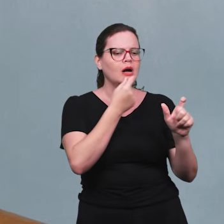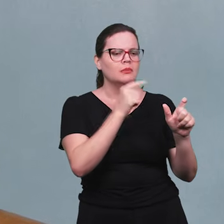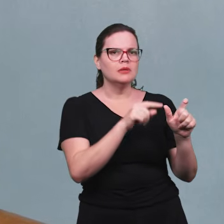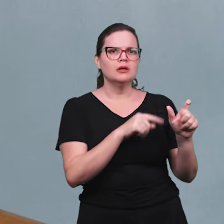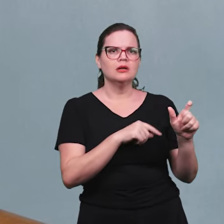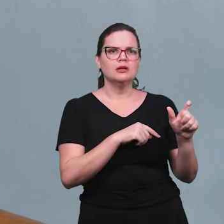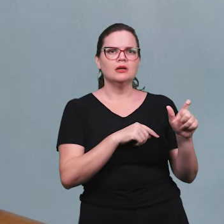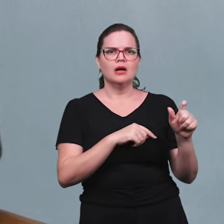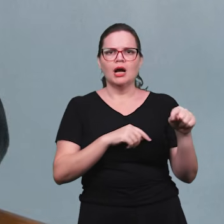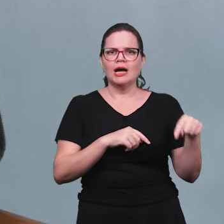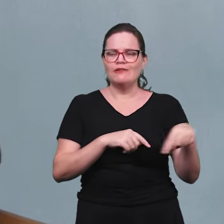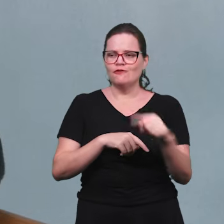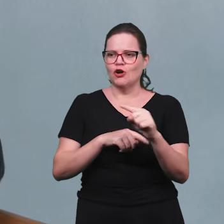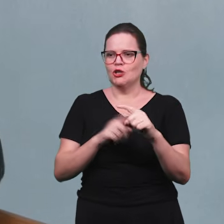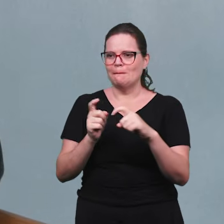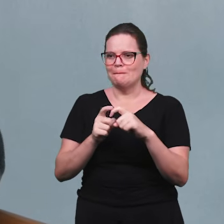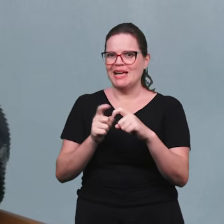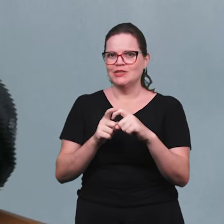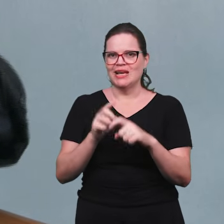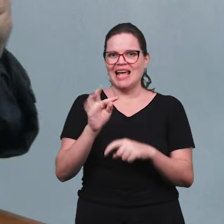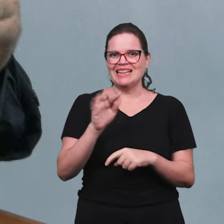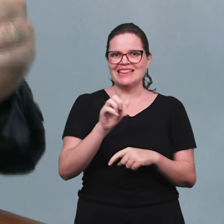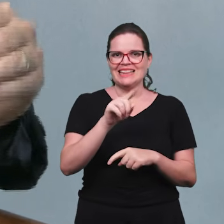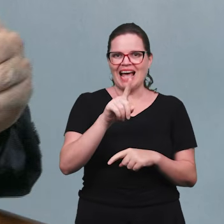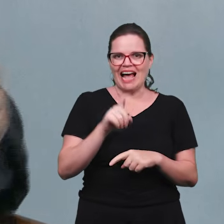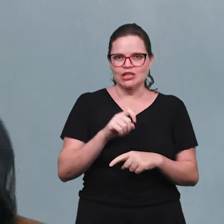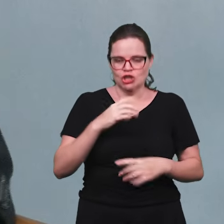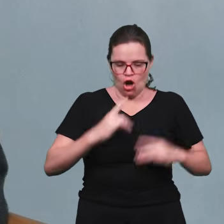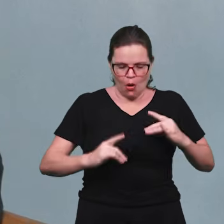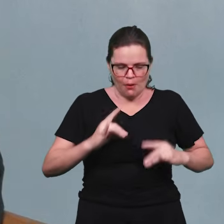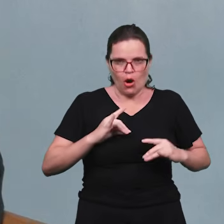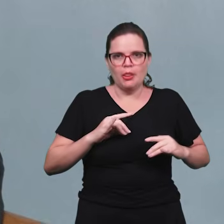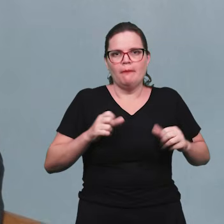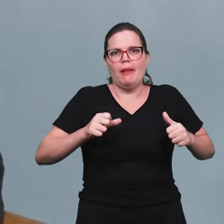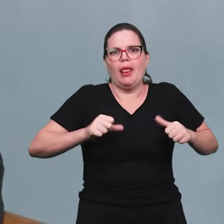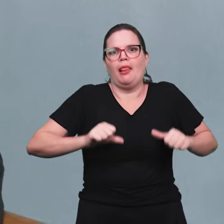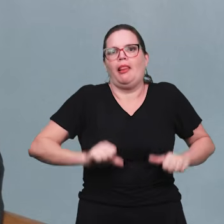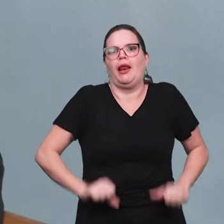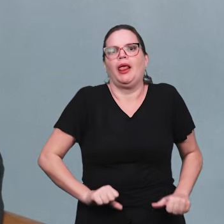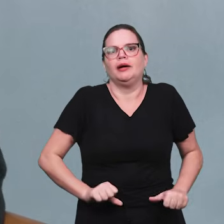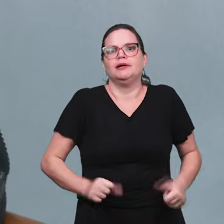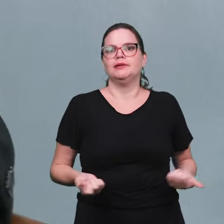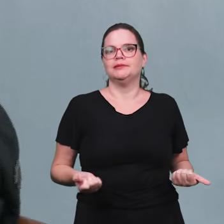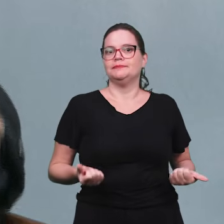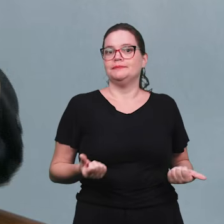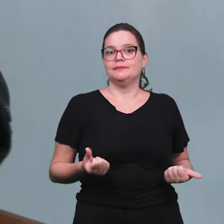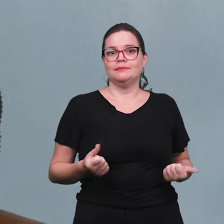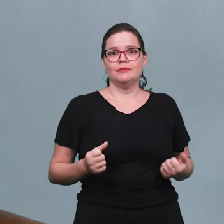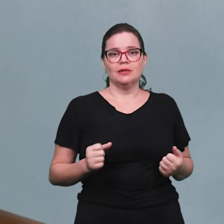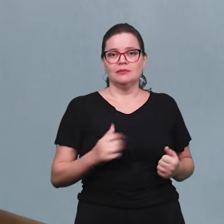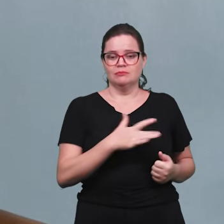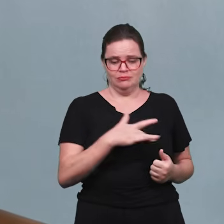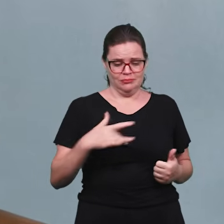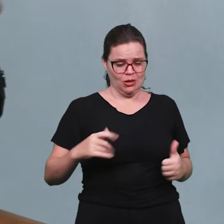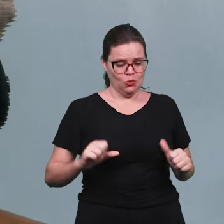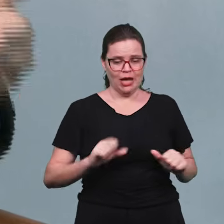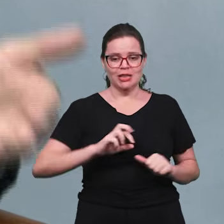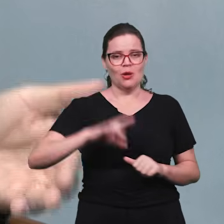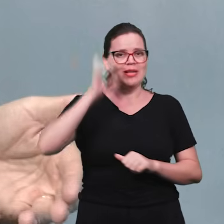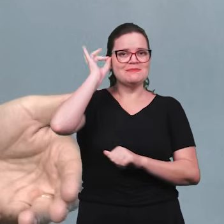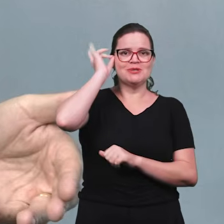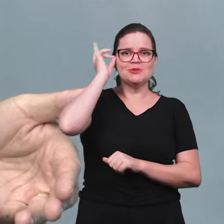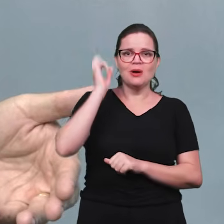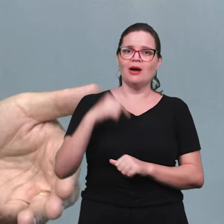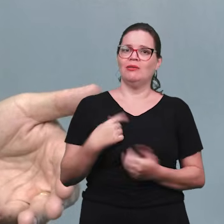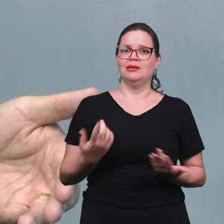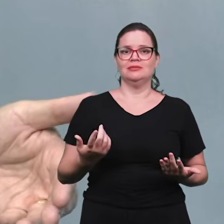Uma consulta, foi ver, estava com as taxas todas alteradas. E aí, não é